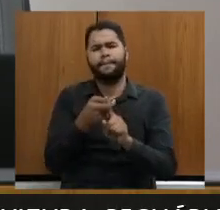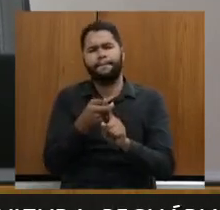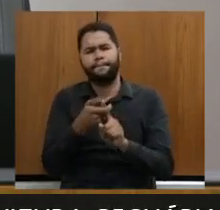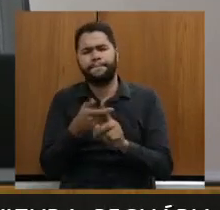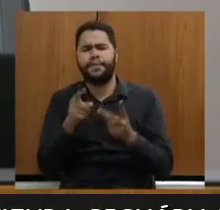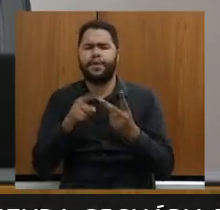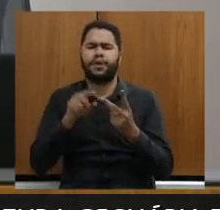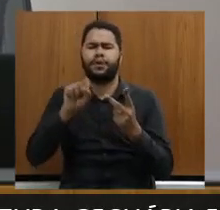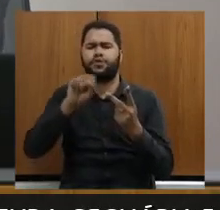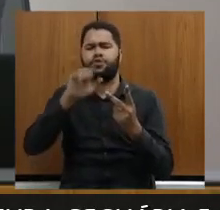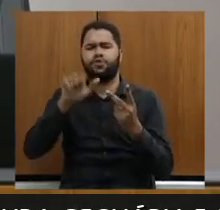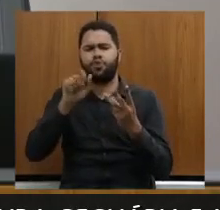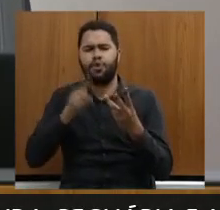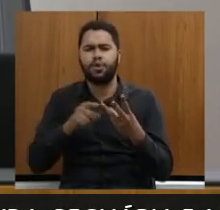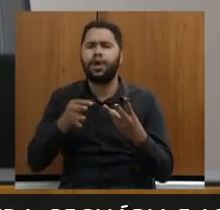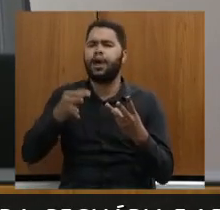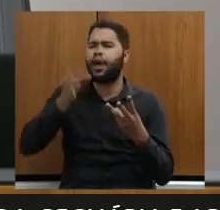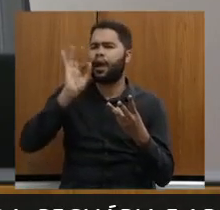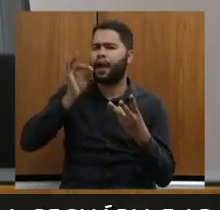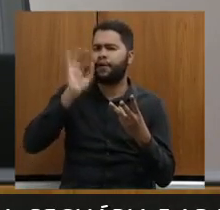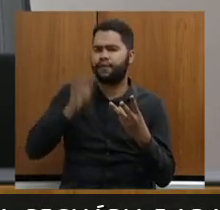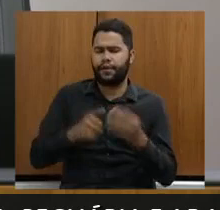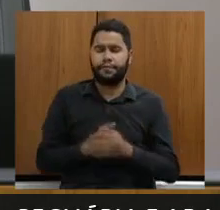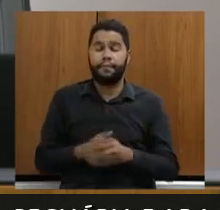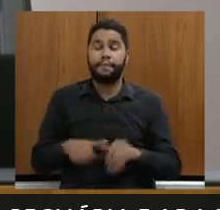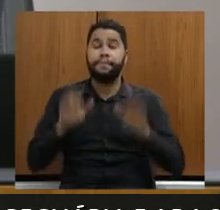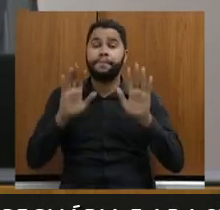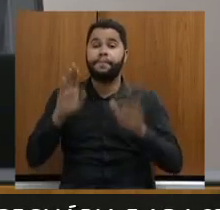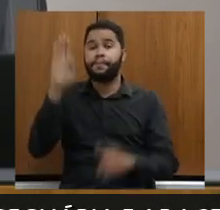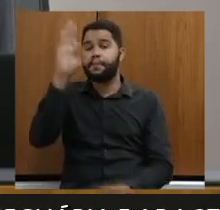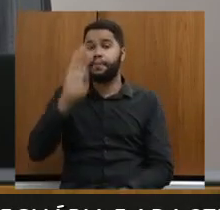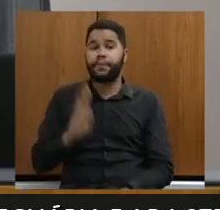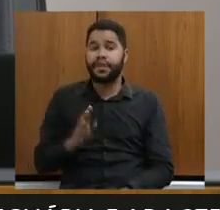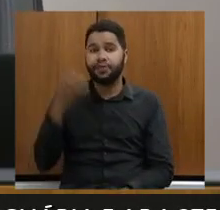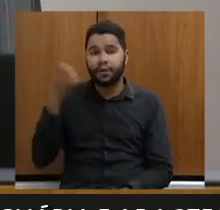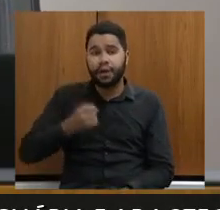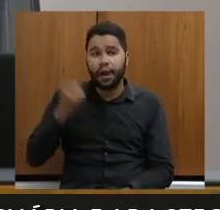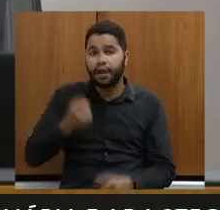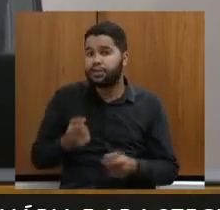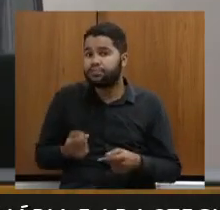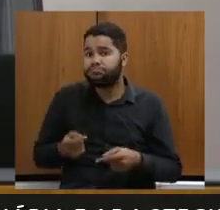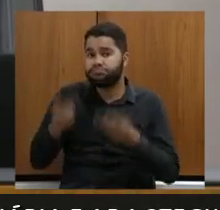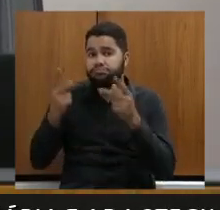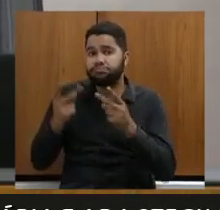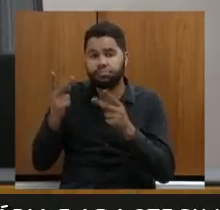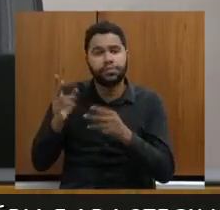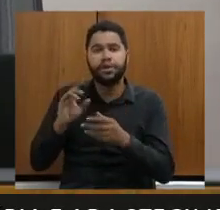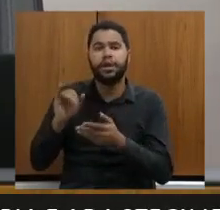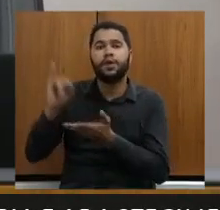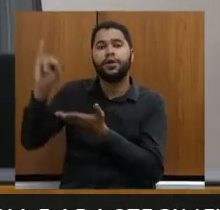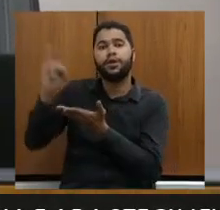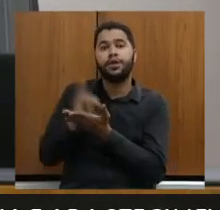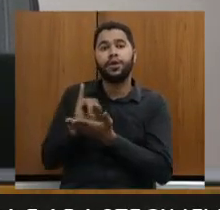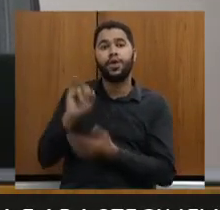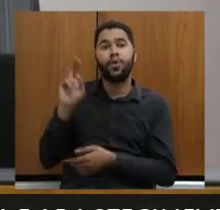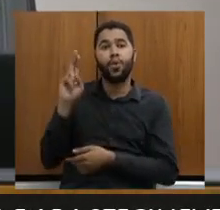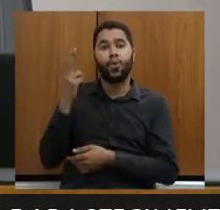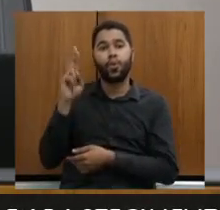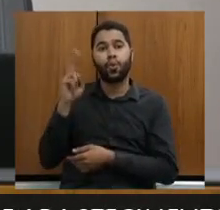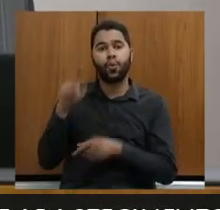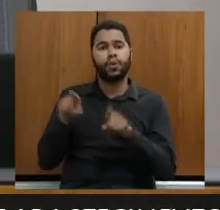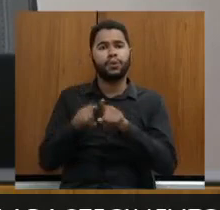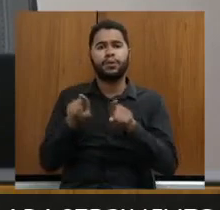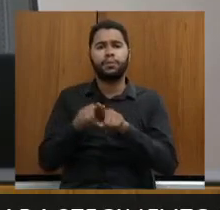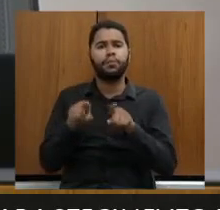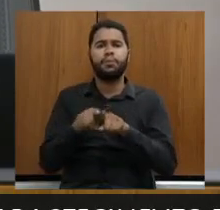soja café mas o Brasil não exporta leite o Brasil importa leito Uruguai e um leite